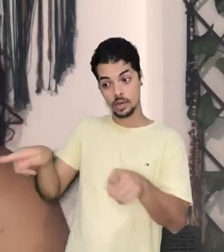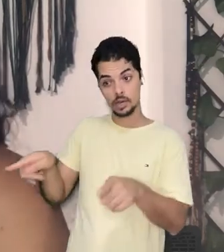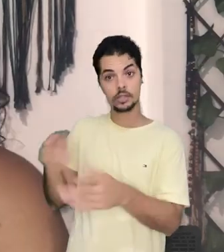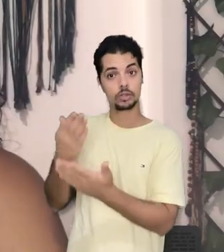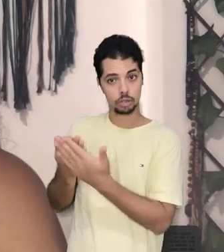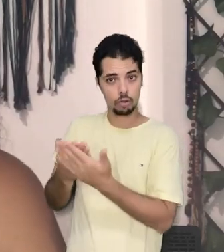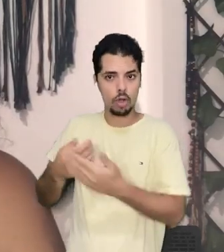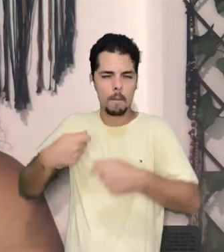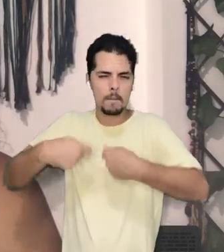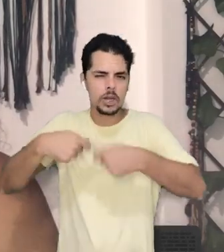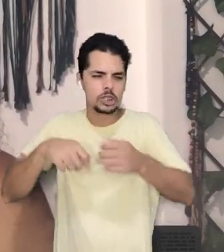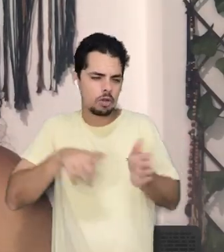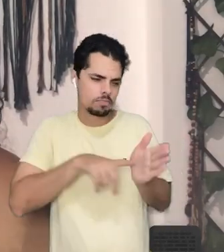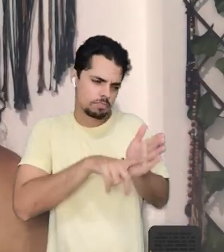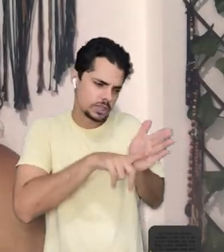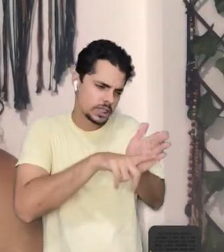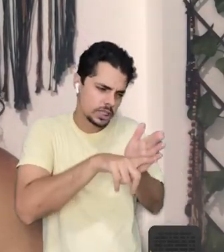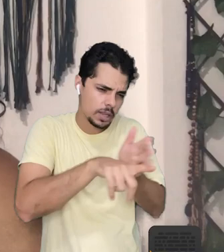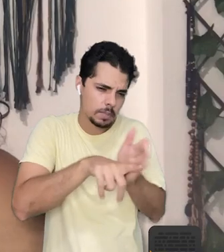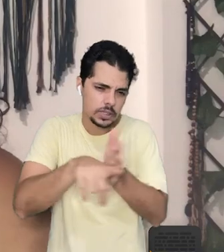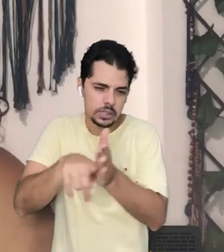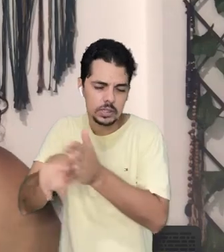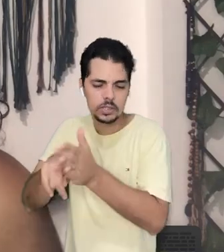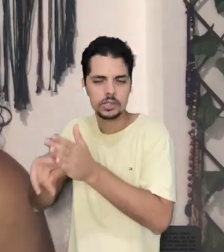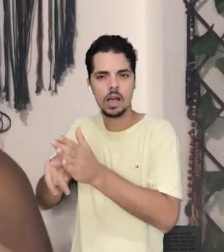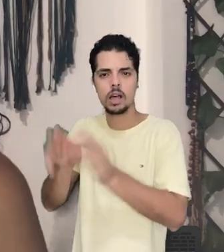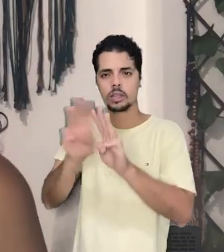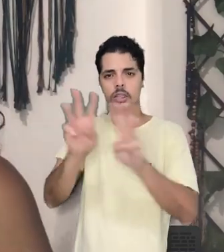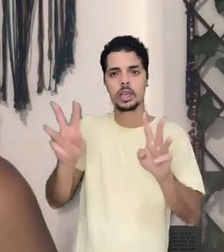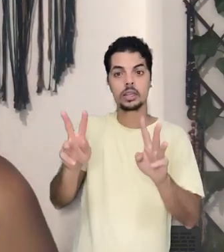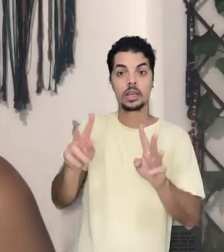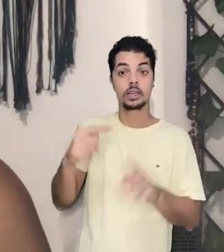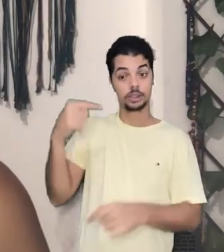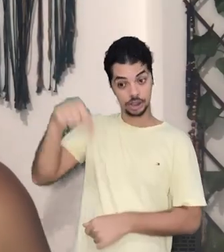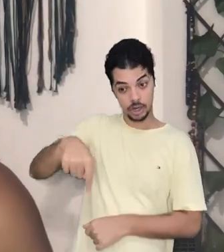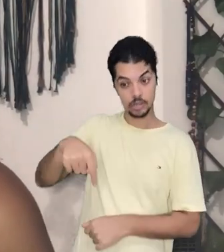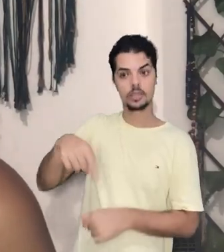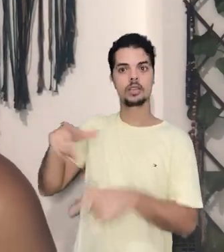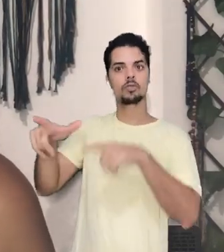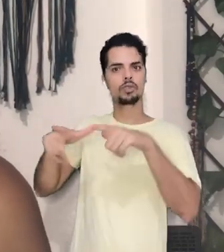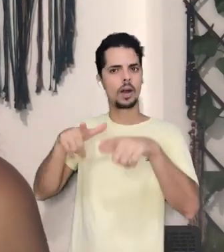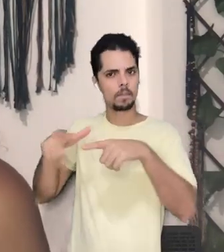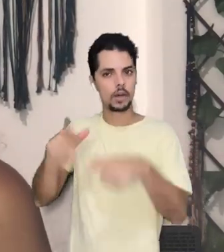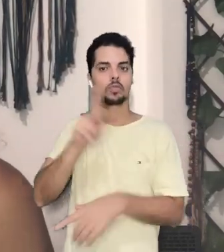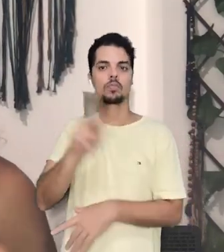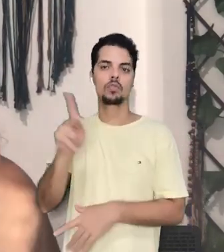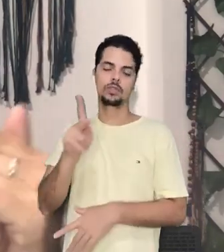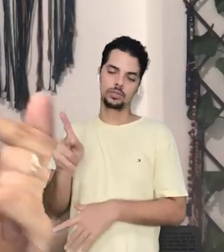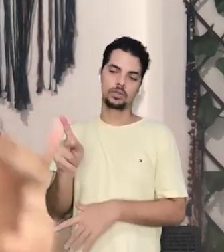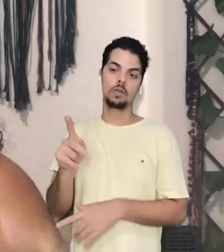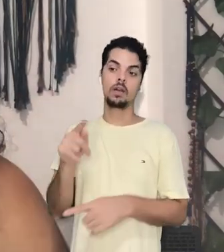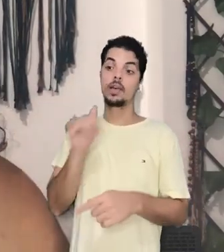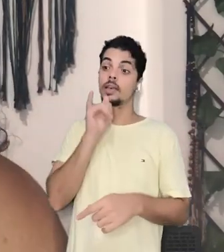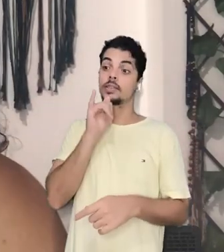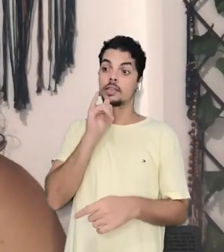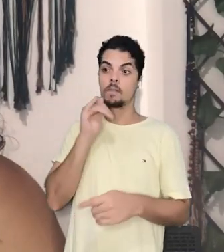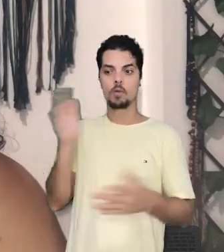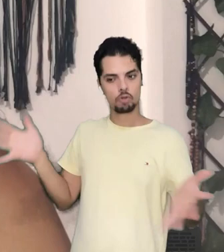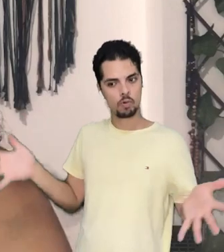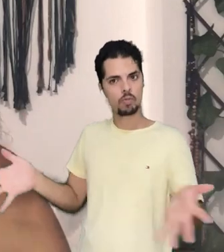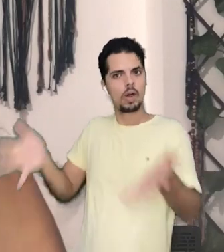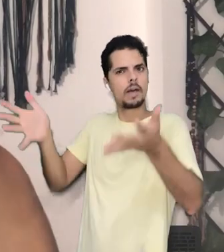pesquisar esses termos. E é aqui que entra o nosso papel de levantar as